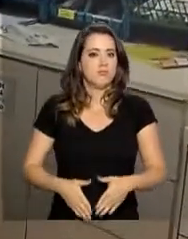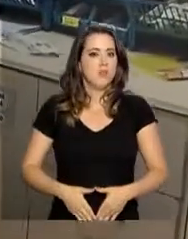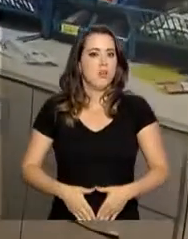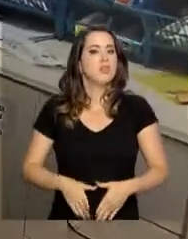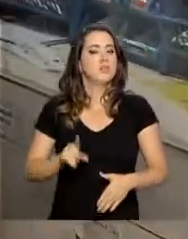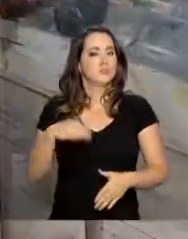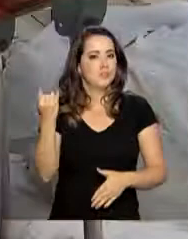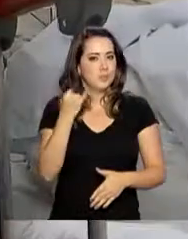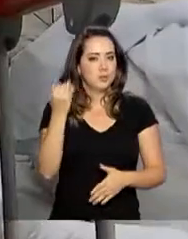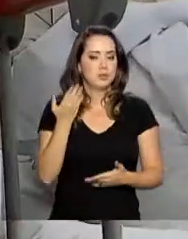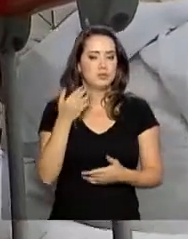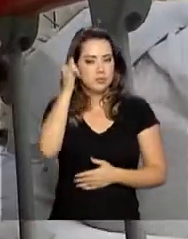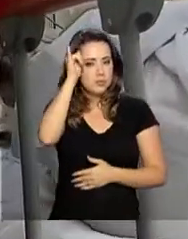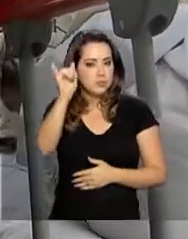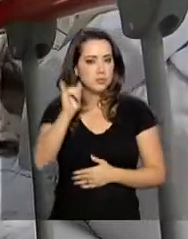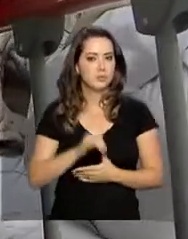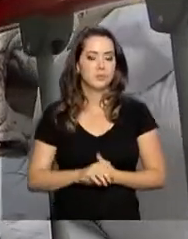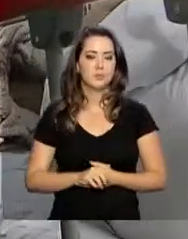muito agressiva, né?